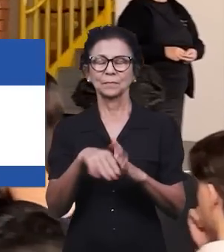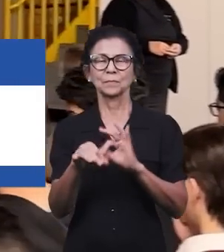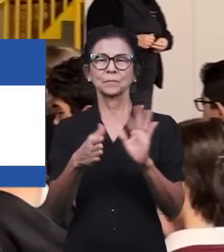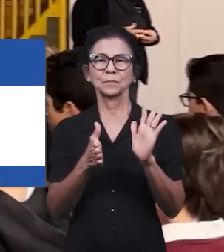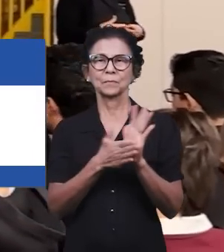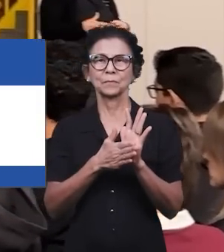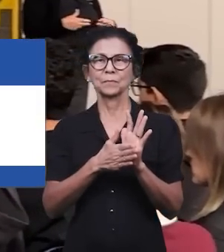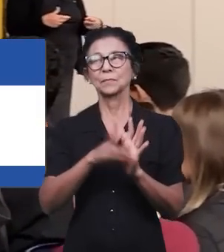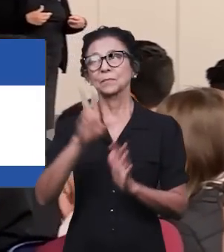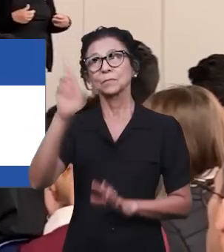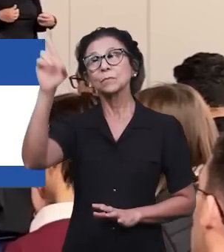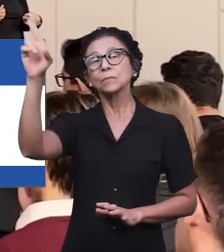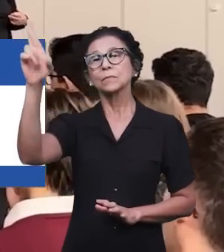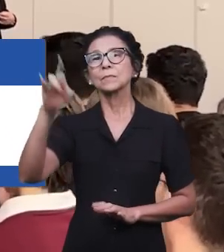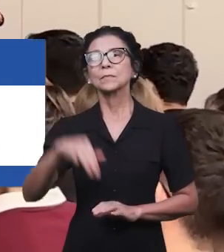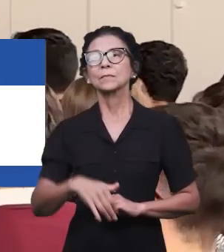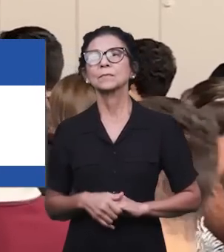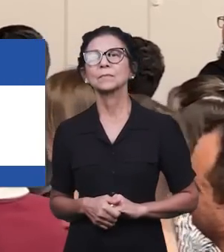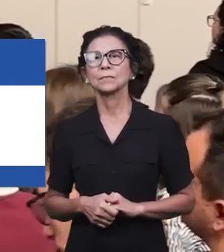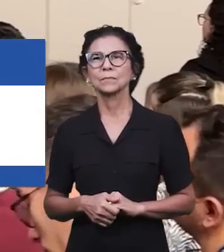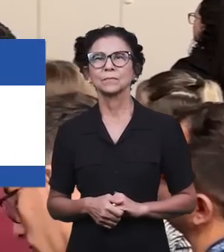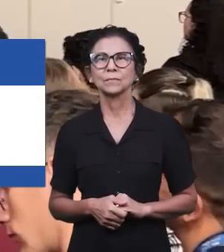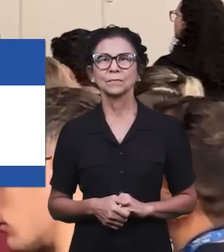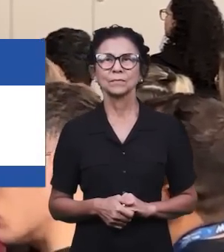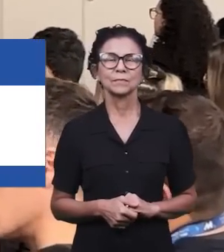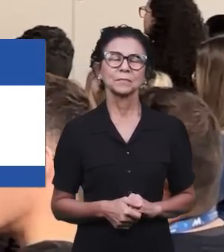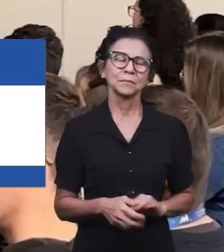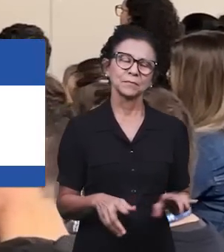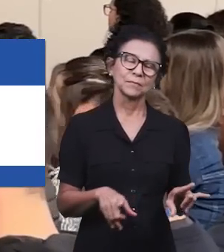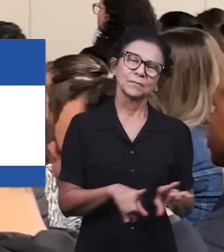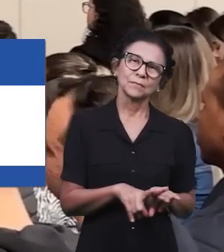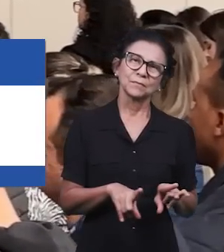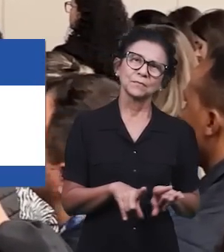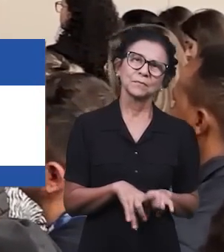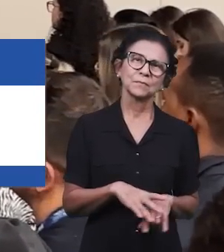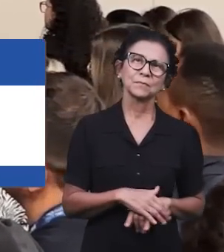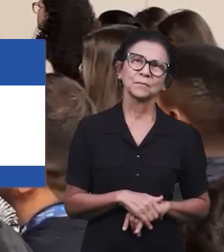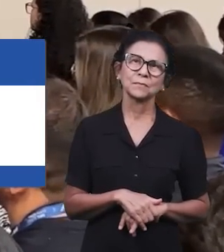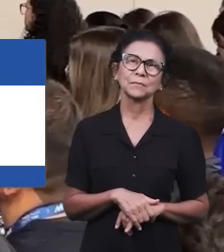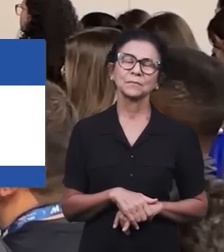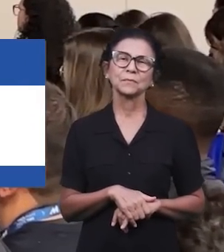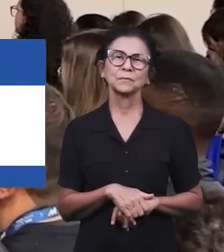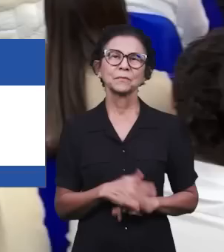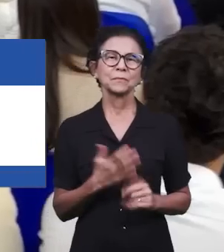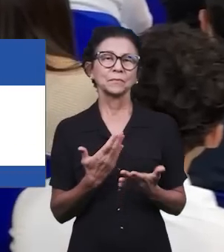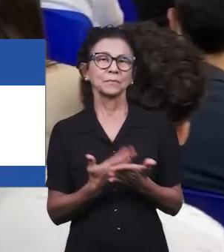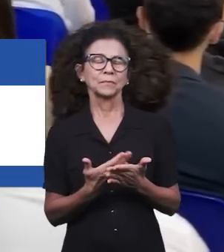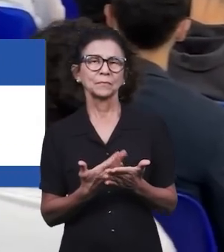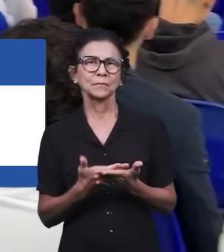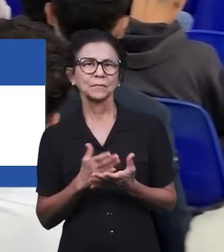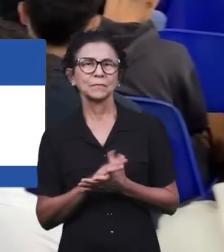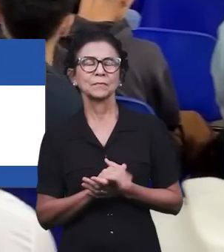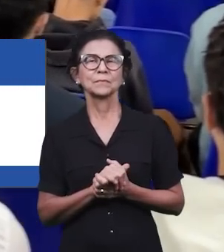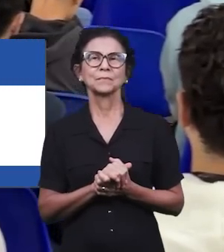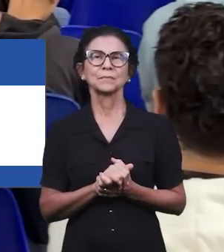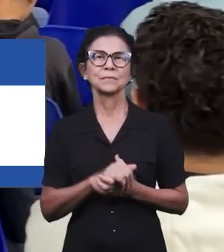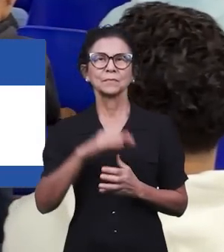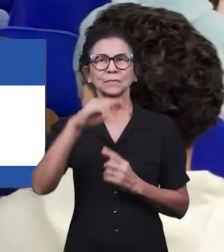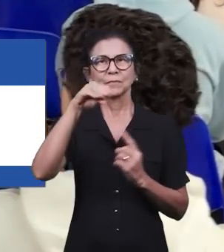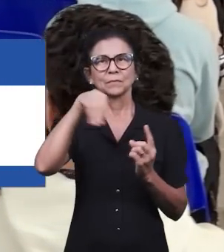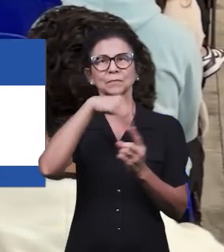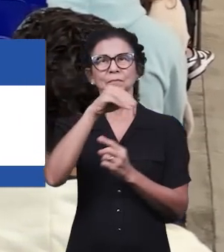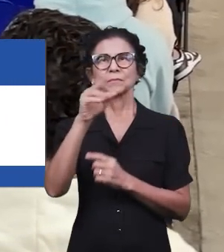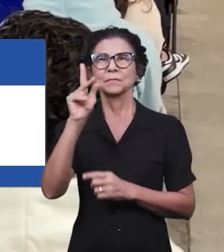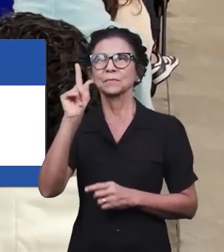definição nesse projeto de Deus. A aula do pastor Marcos Caran falou sobre os recursos da eternidade. Foi a